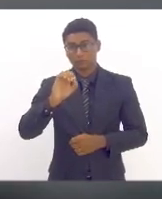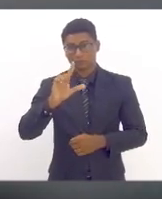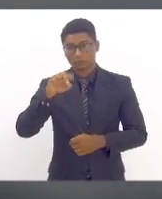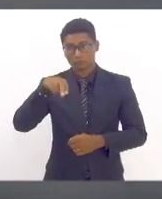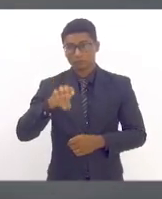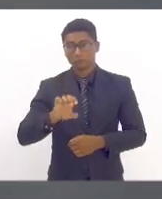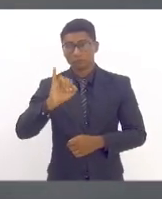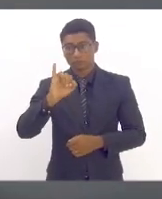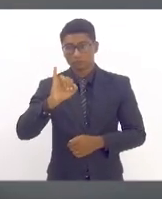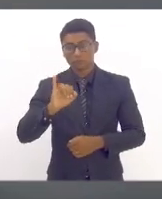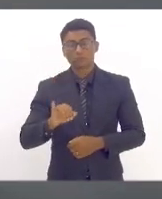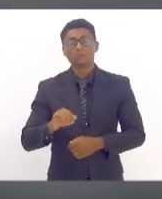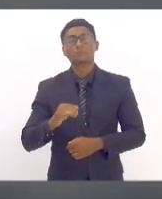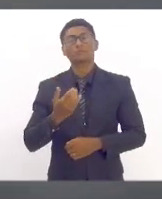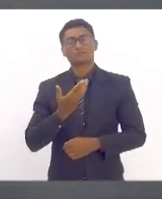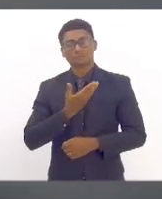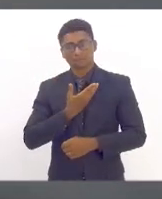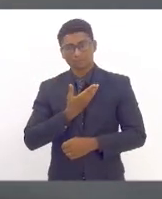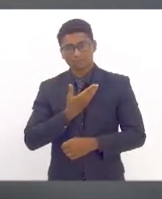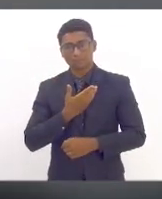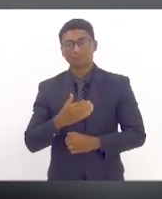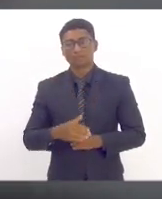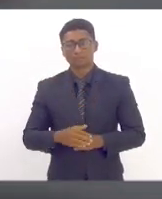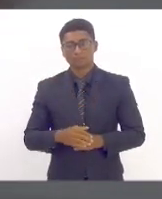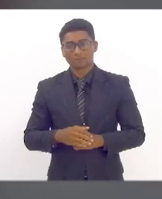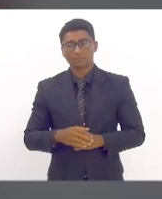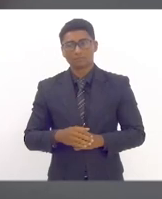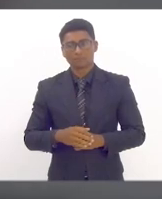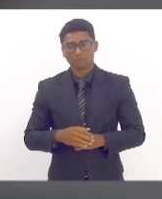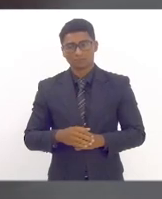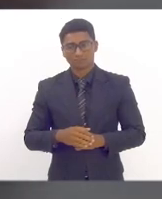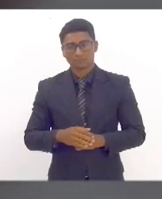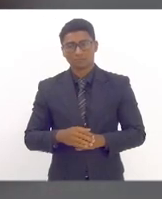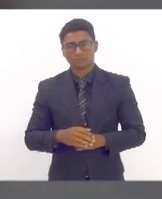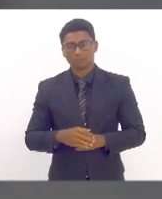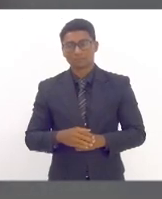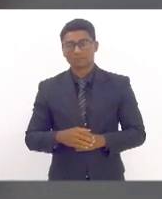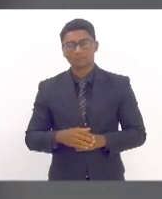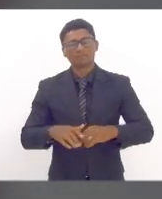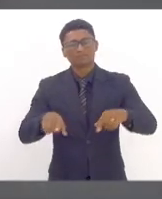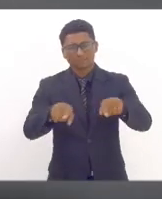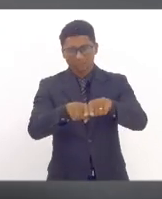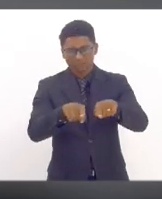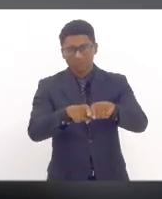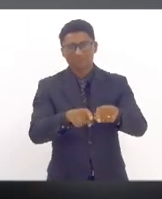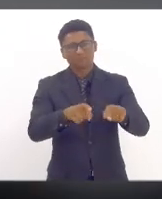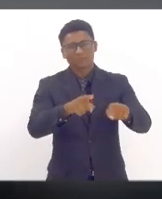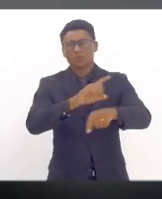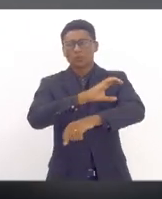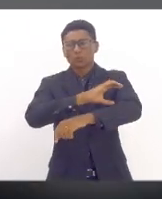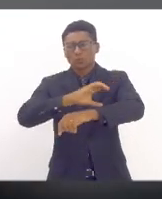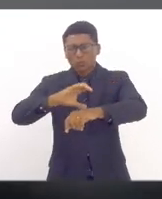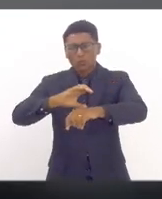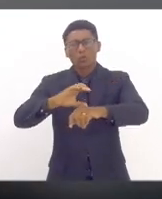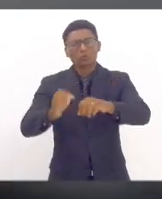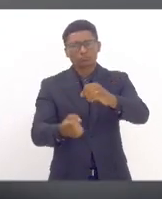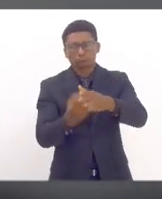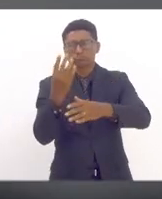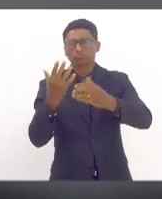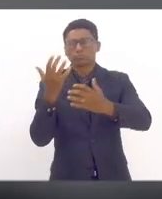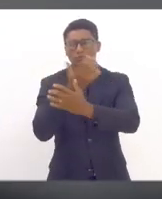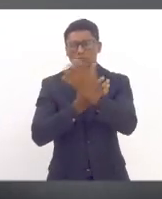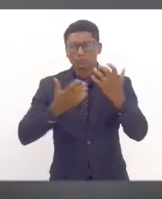de Silva o nosso camarada Volnei Rocha é esse esse é outro agitador cultural música